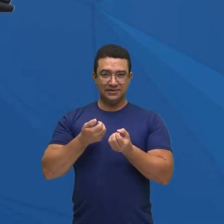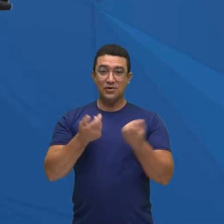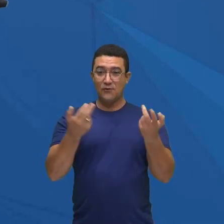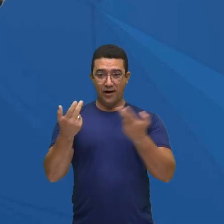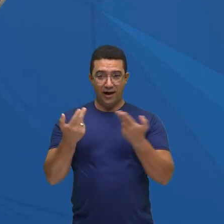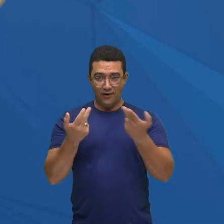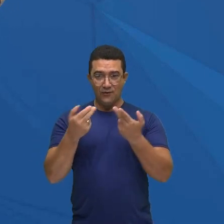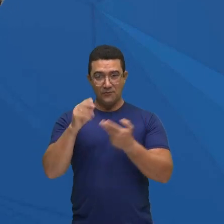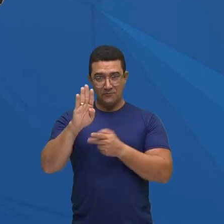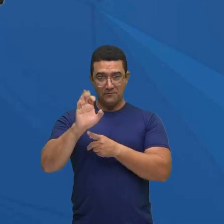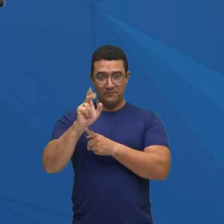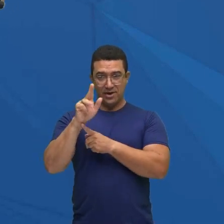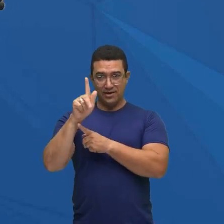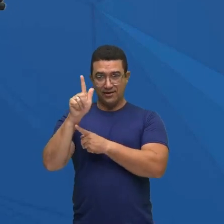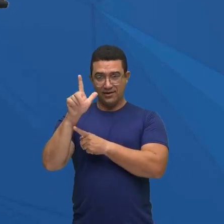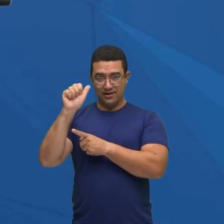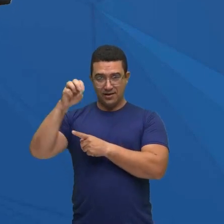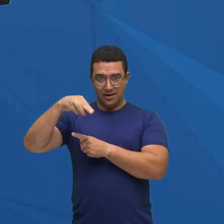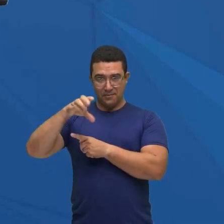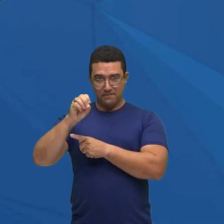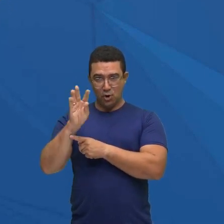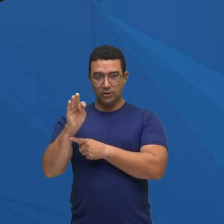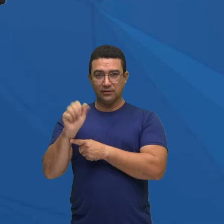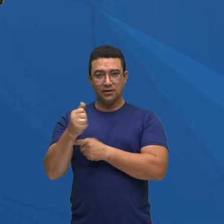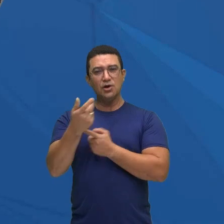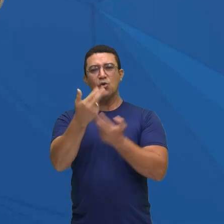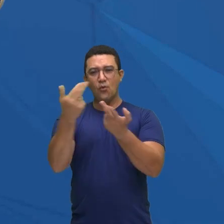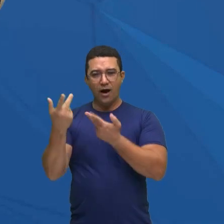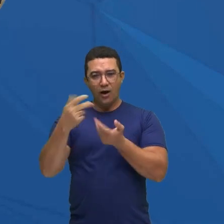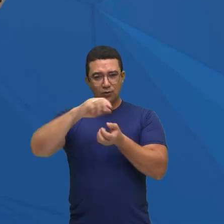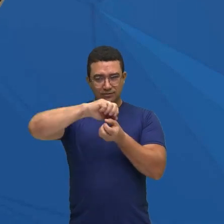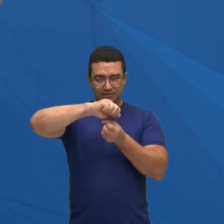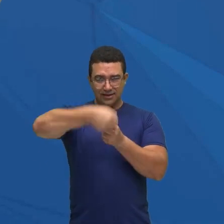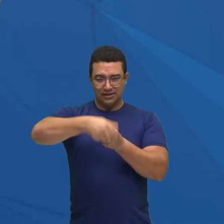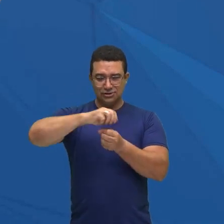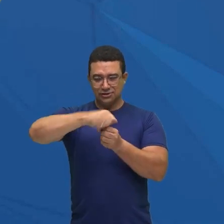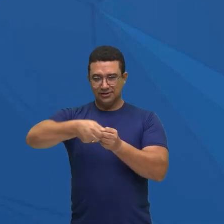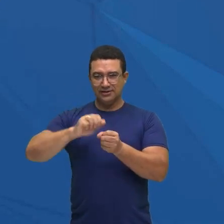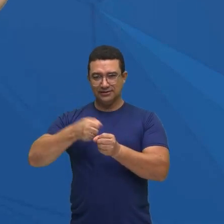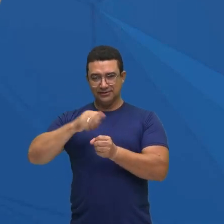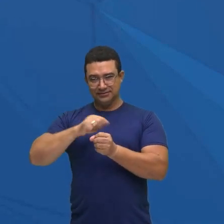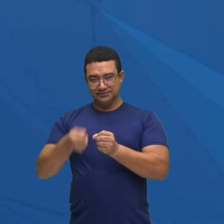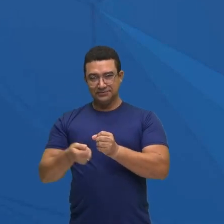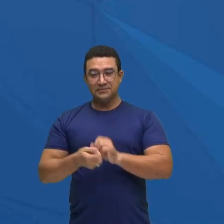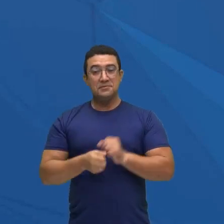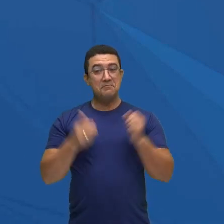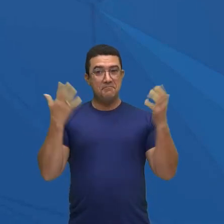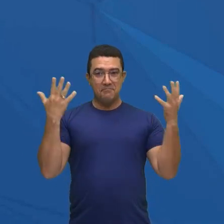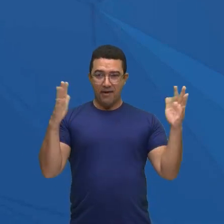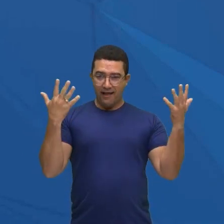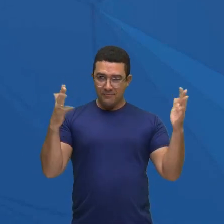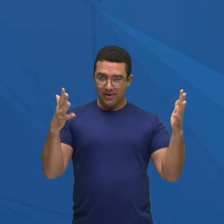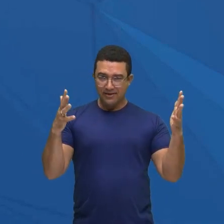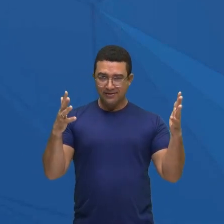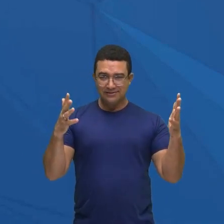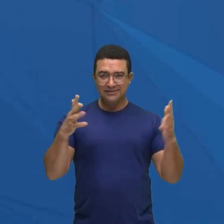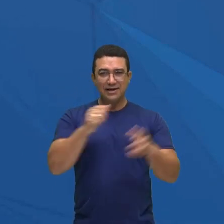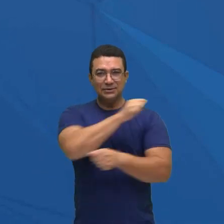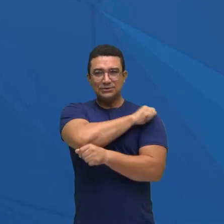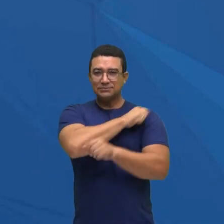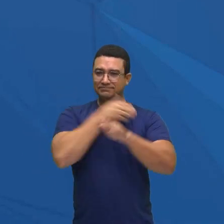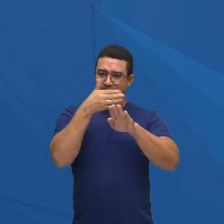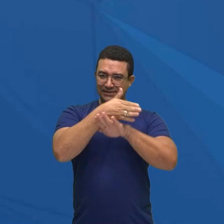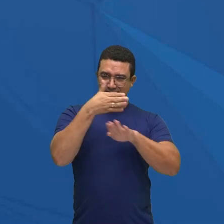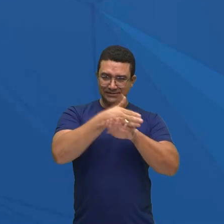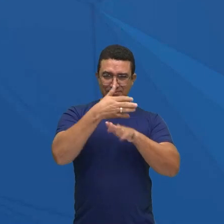legal, bergamota é o mesmo que tangerina. Parabéns aí para quem está participando. Tem gente